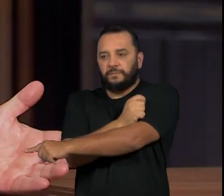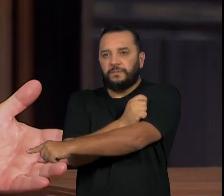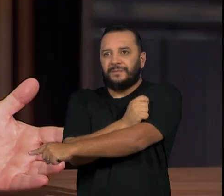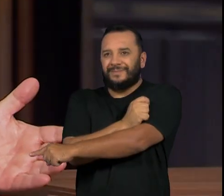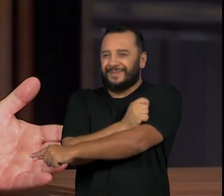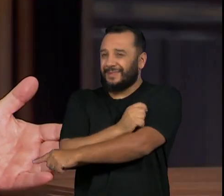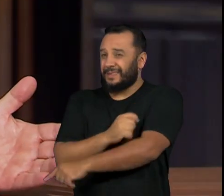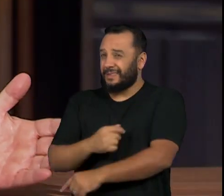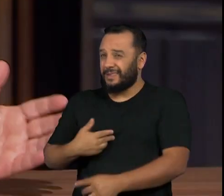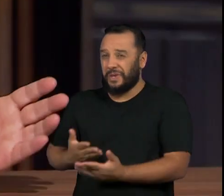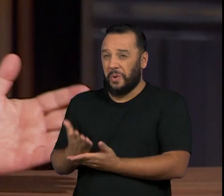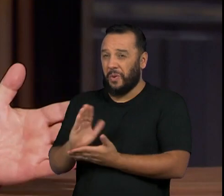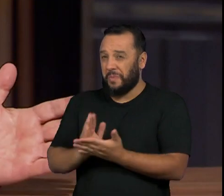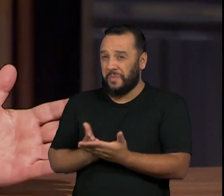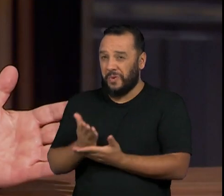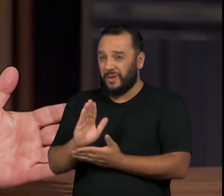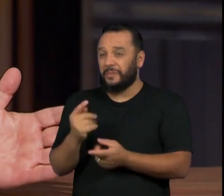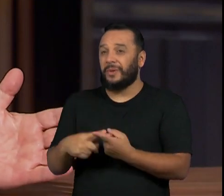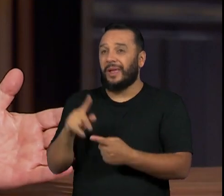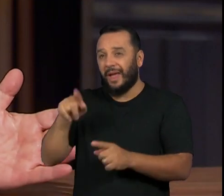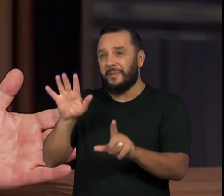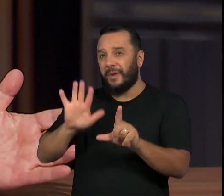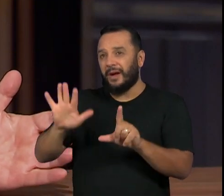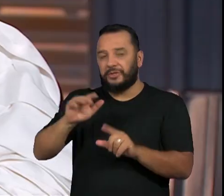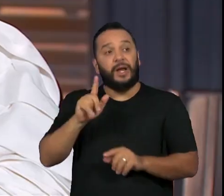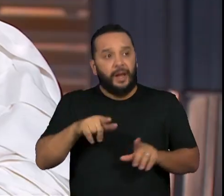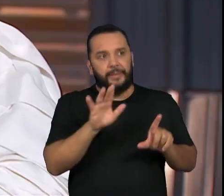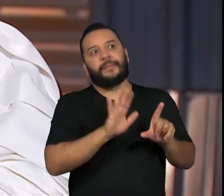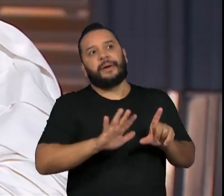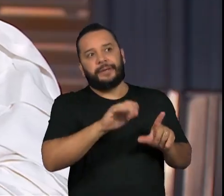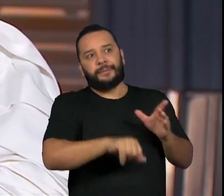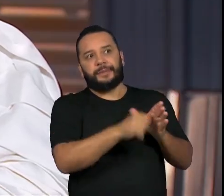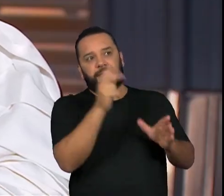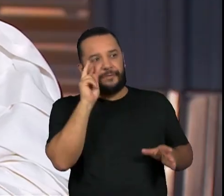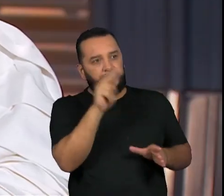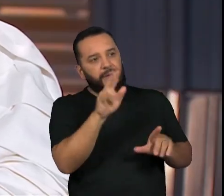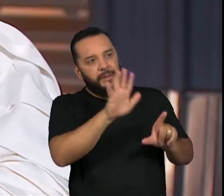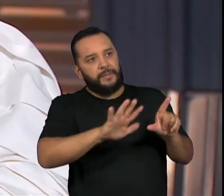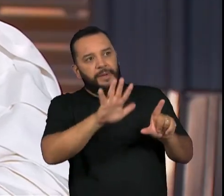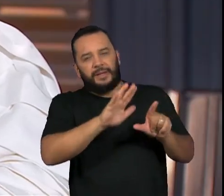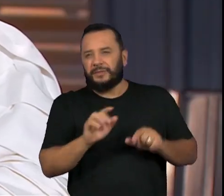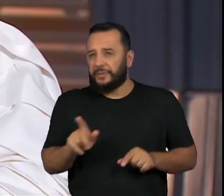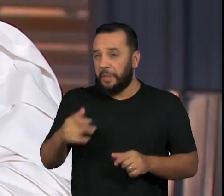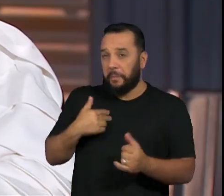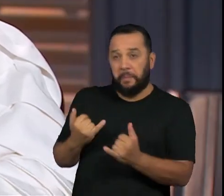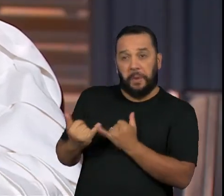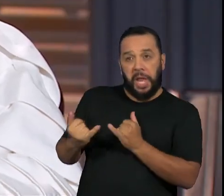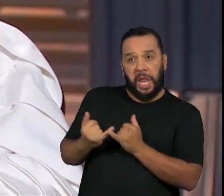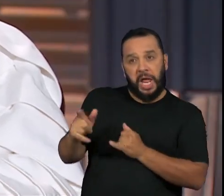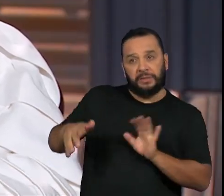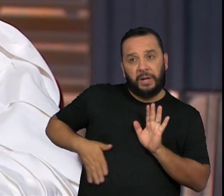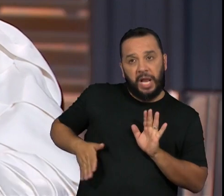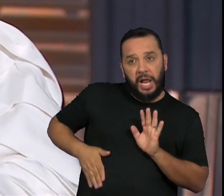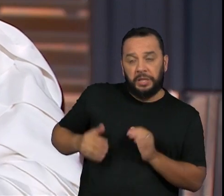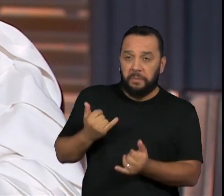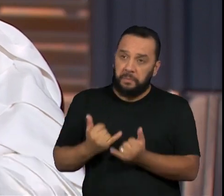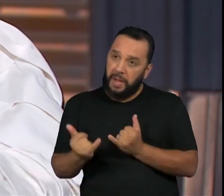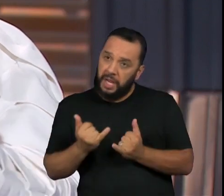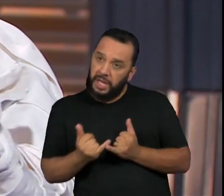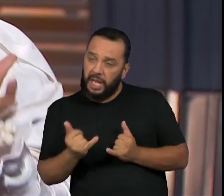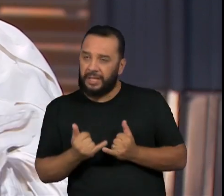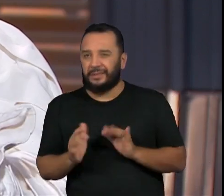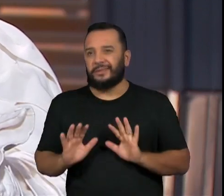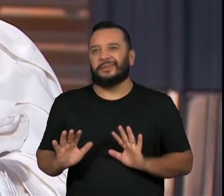é a imagem. Exato. Né? A primeira coisa é a imagem. A primeira coisa é a imagem. Se parece mais, né, dentro dos padrões